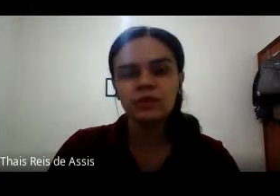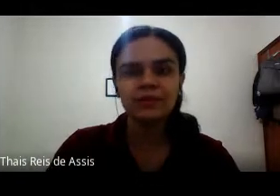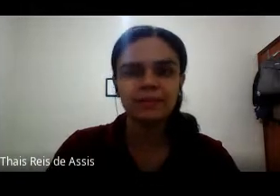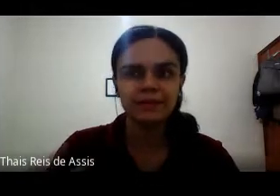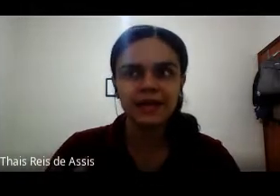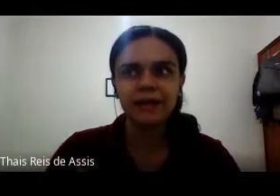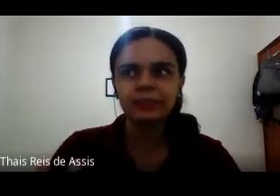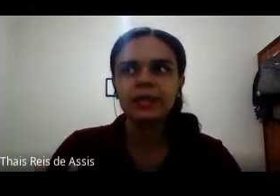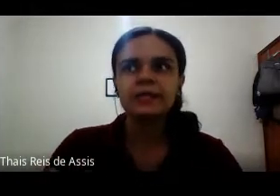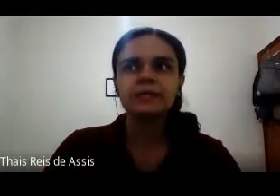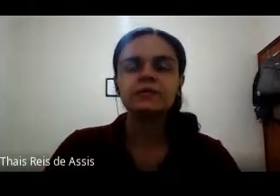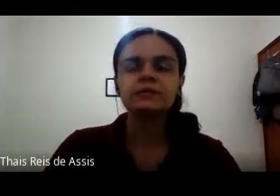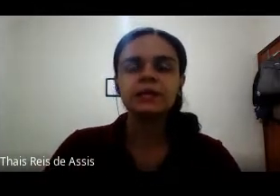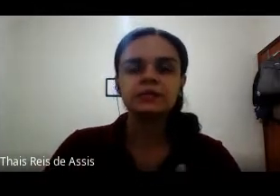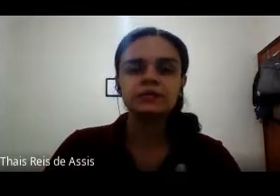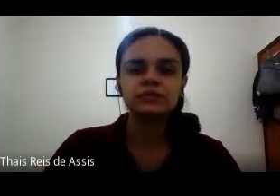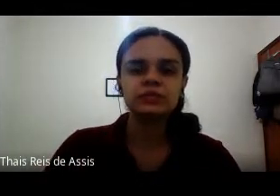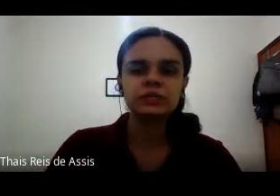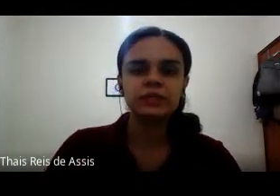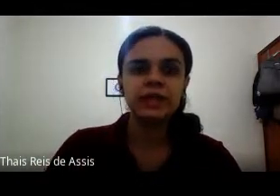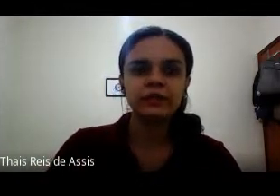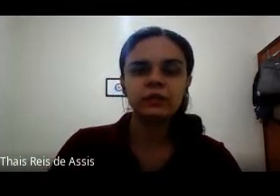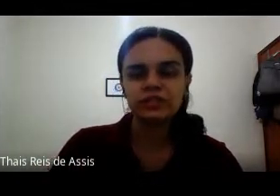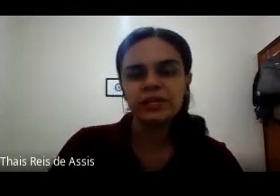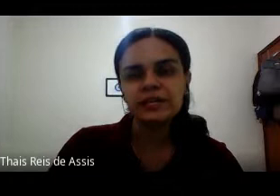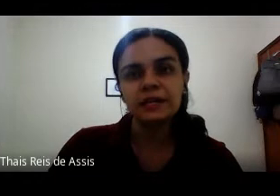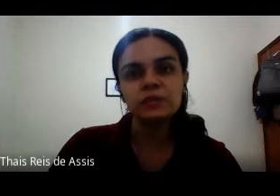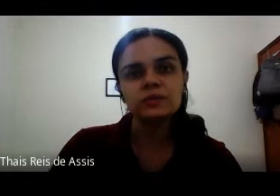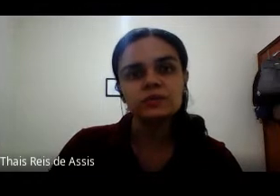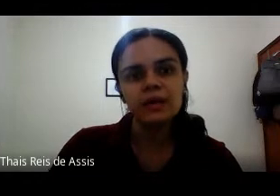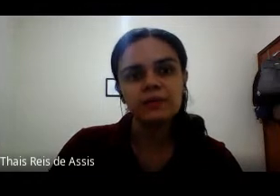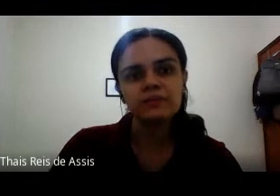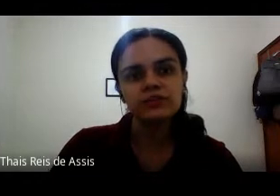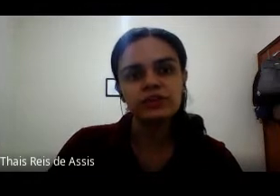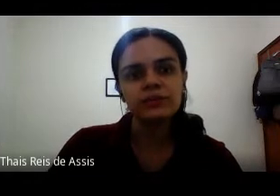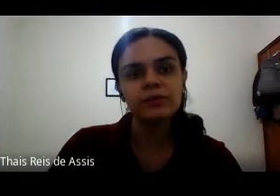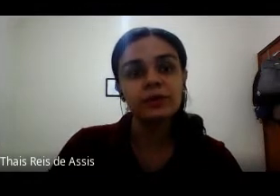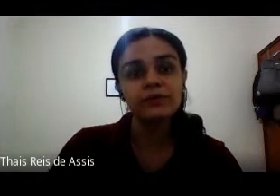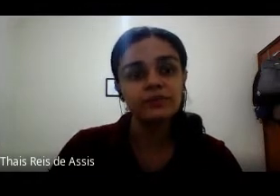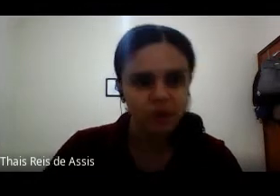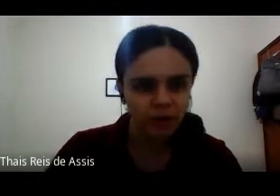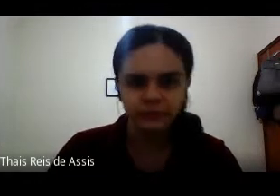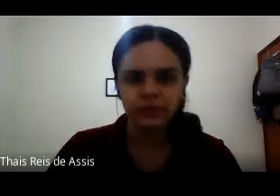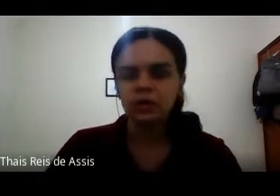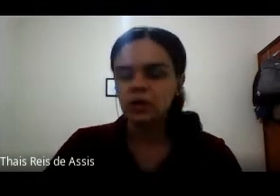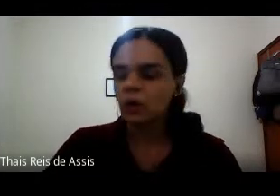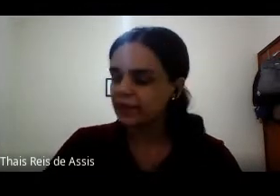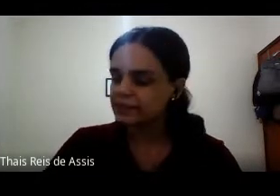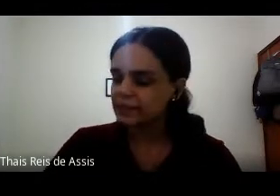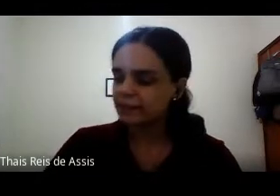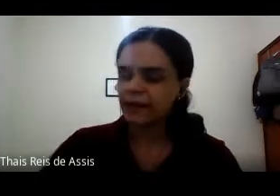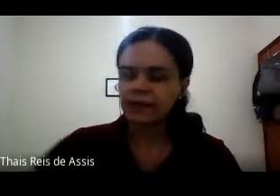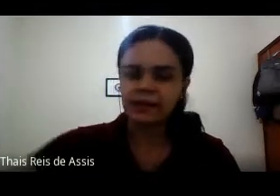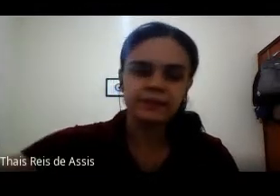nos convida a pensar, nesse contexto de tecnologias, na construção de uma nova escola. O que,